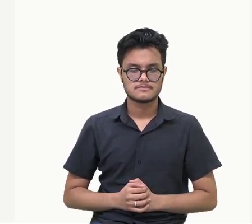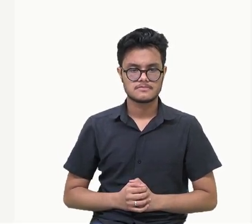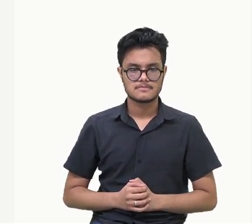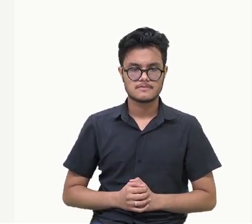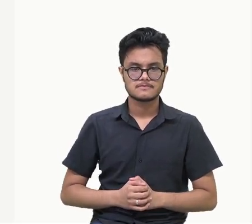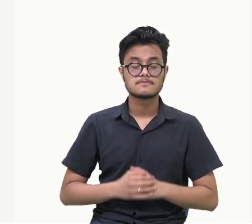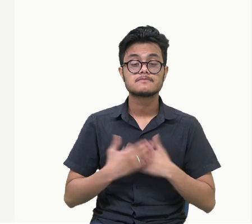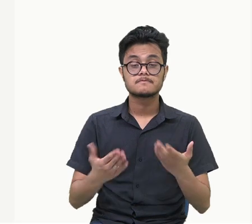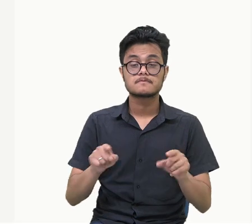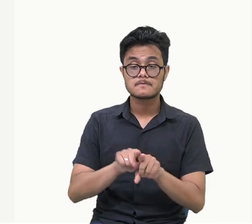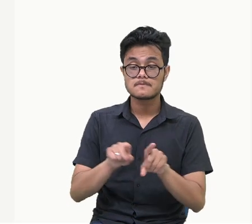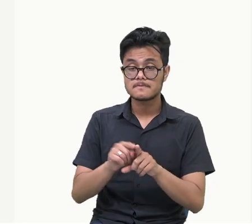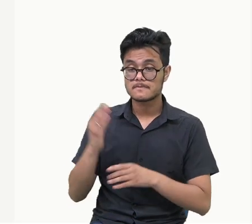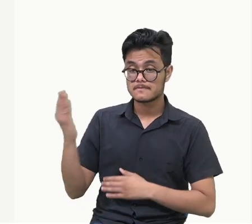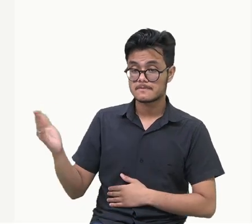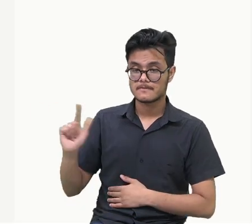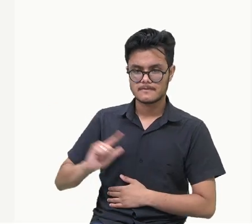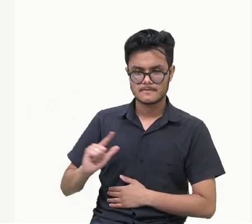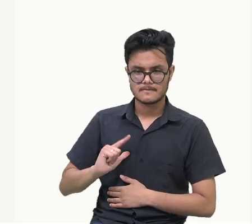Aí aqui nós temos